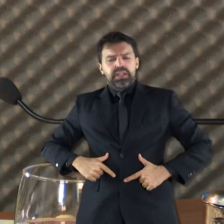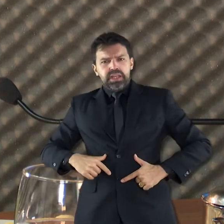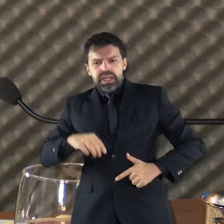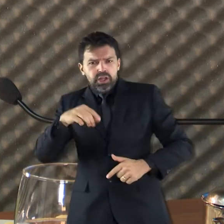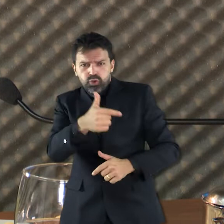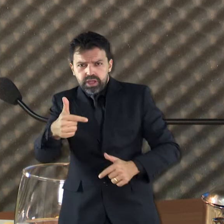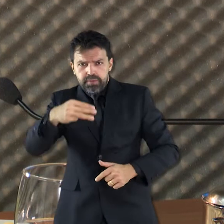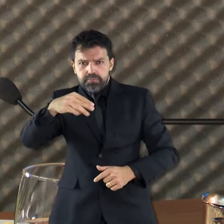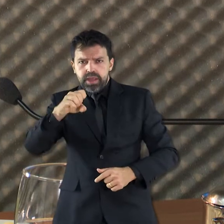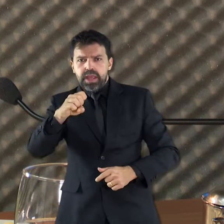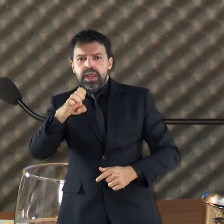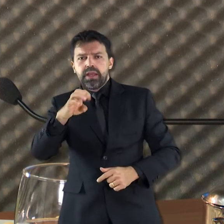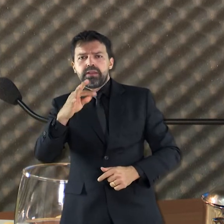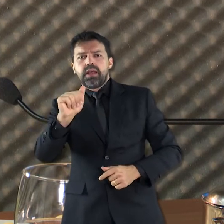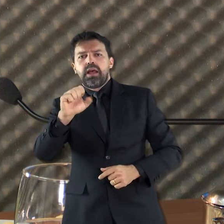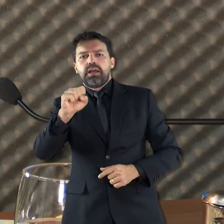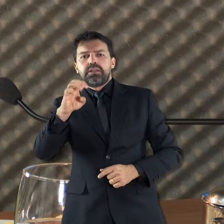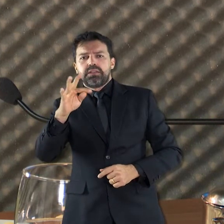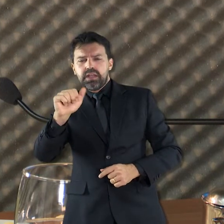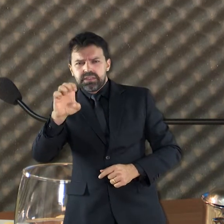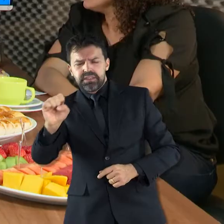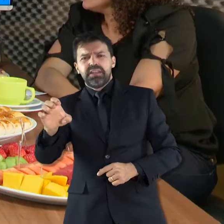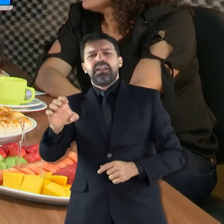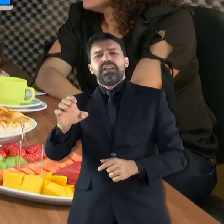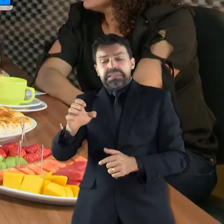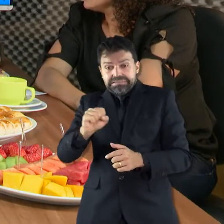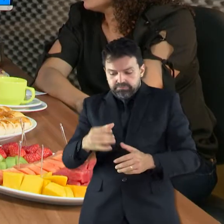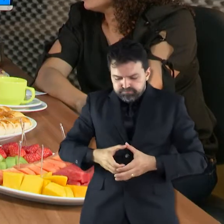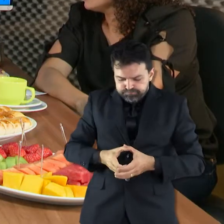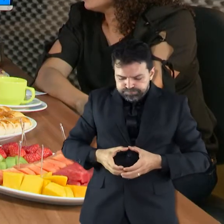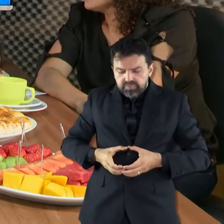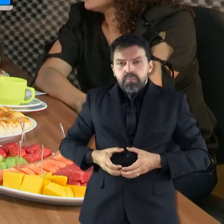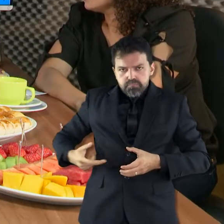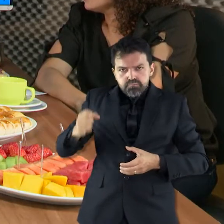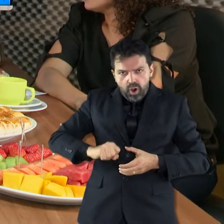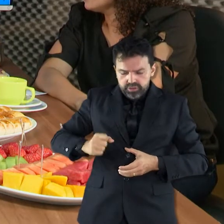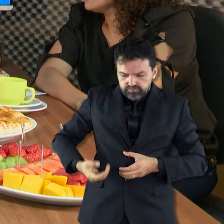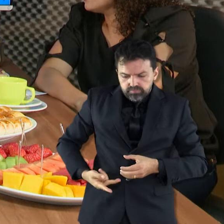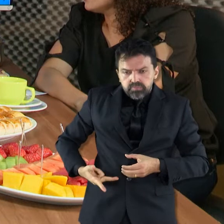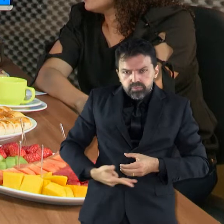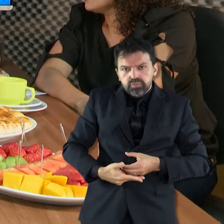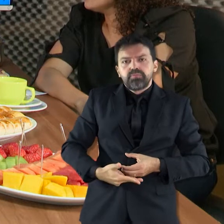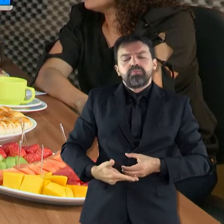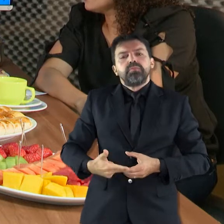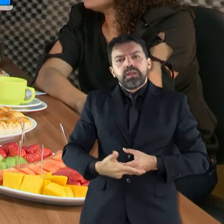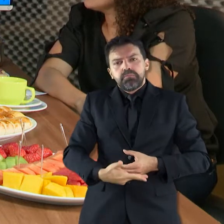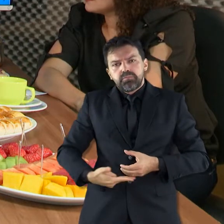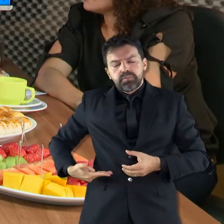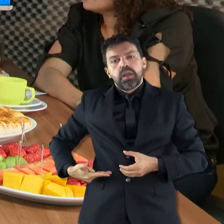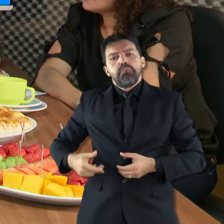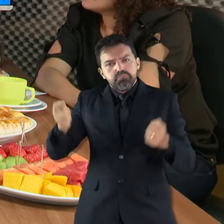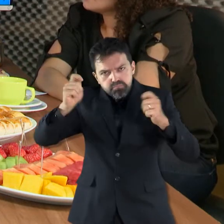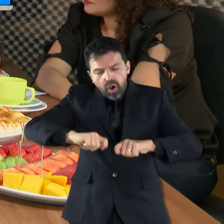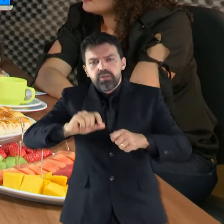né? Sinal bom, olha. Aí vê se o tumor é operável. Aí vai fazendo, não, o tumor é operável, vai fazer químio.